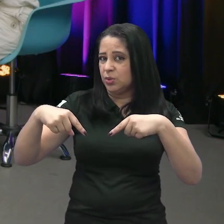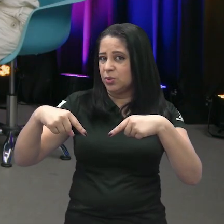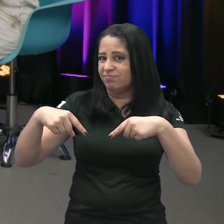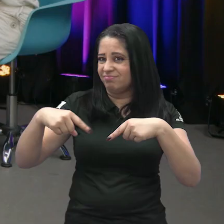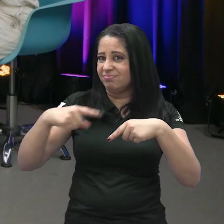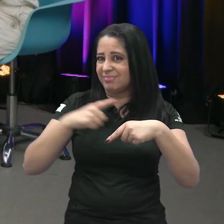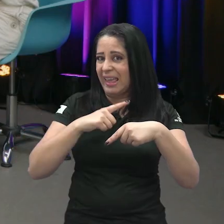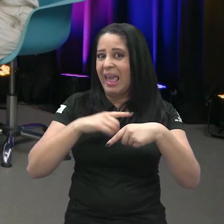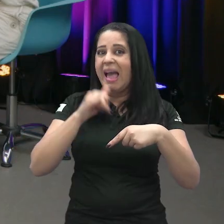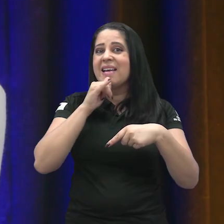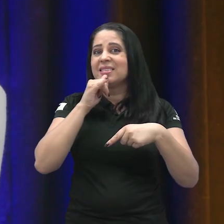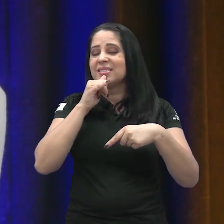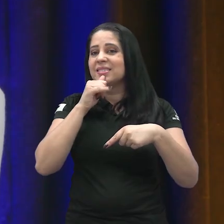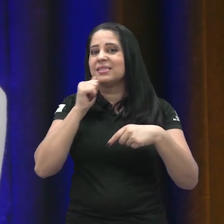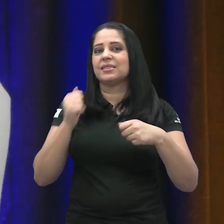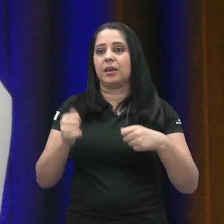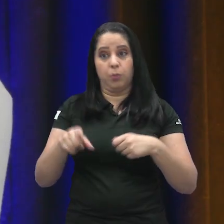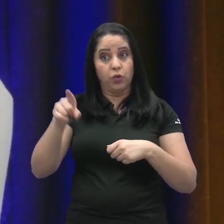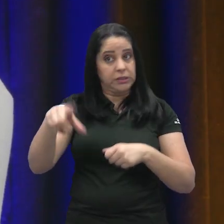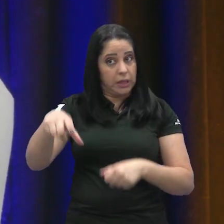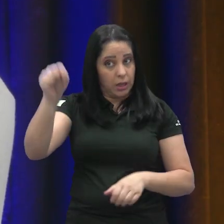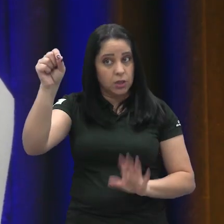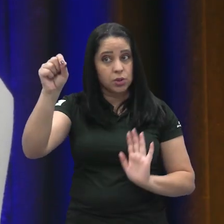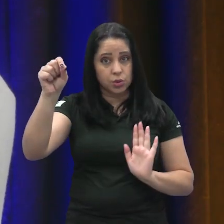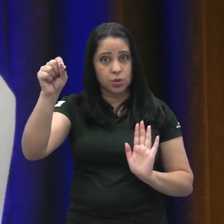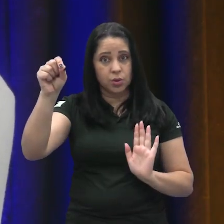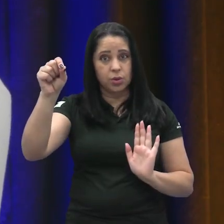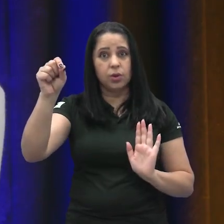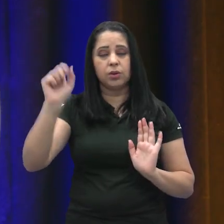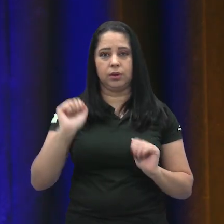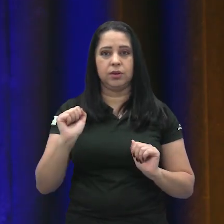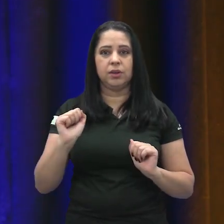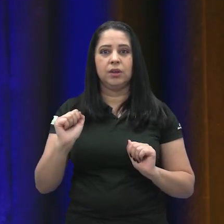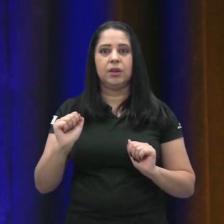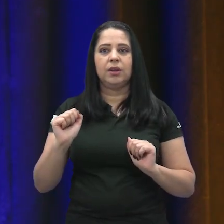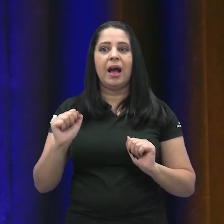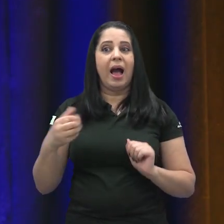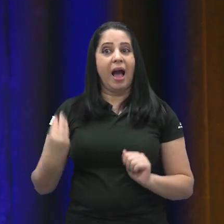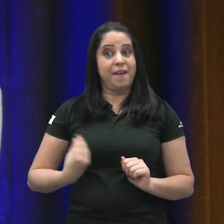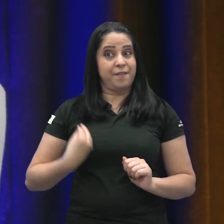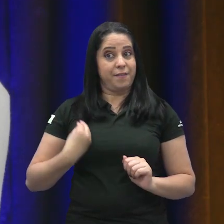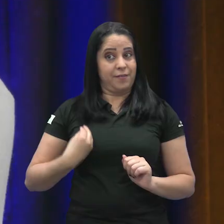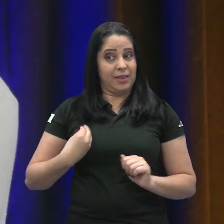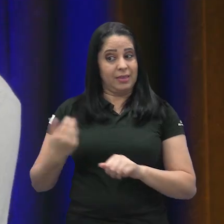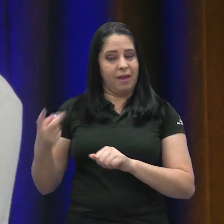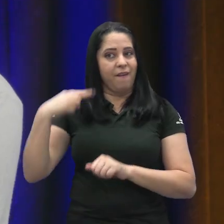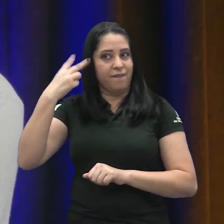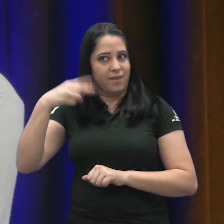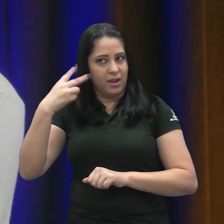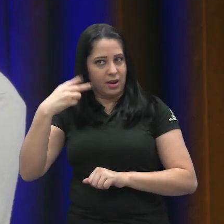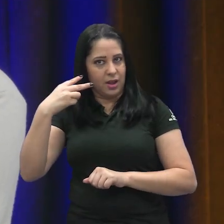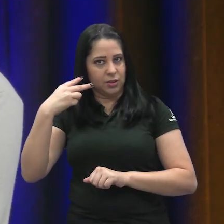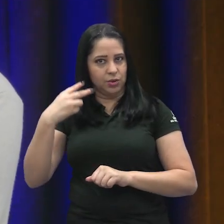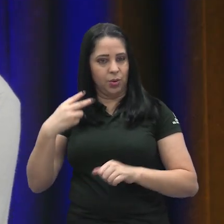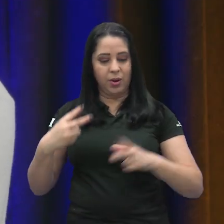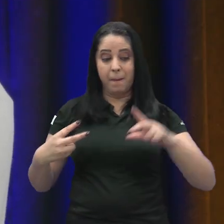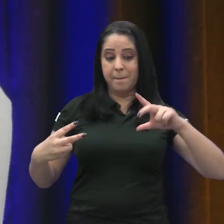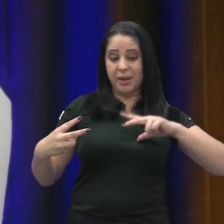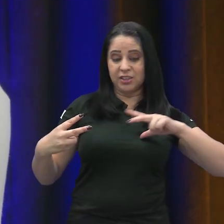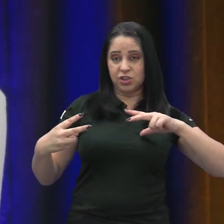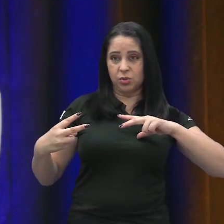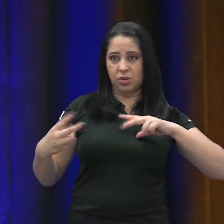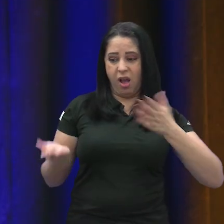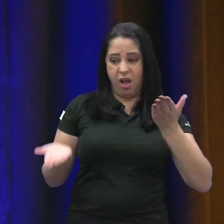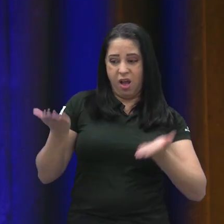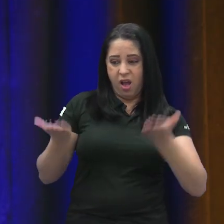quando você teve que conciliar, né? Foi uma escolha, porque tudo é questão de escolha, né? Exatamente. Conciliar a sua vida como vereador e